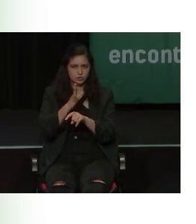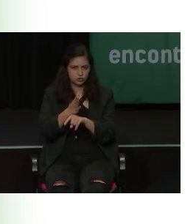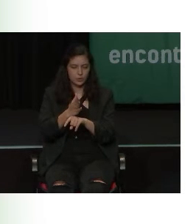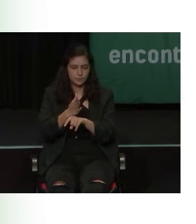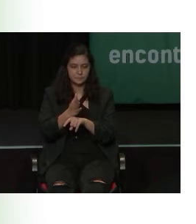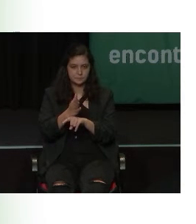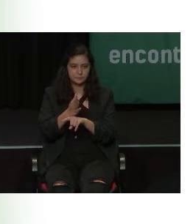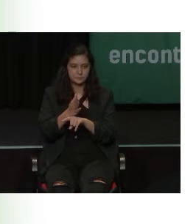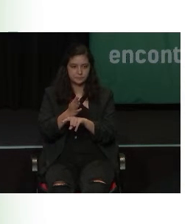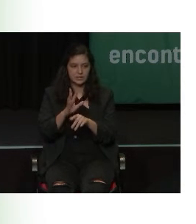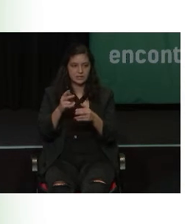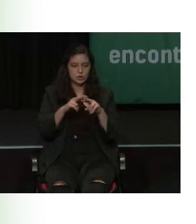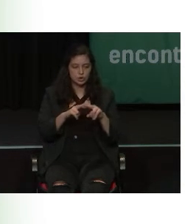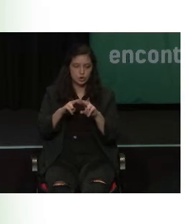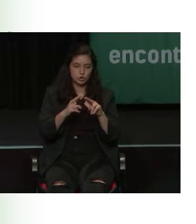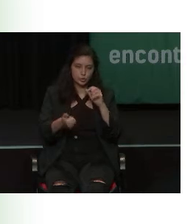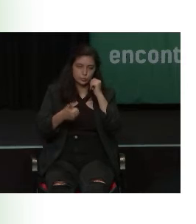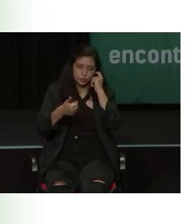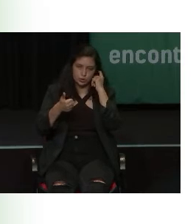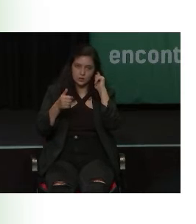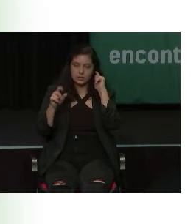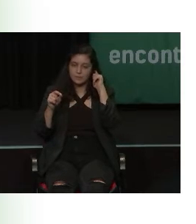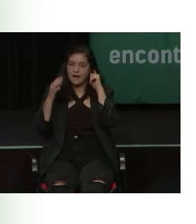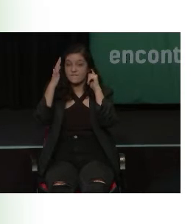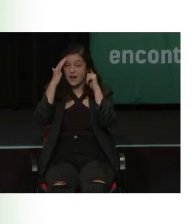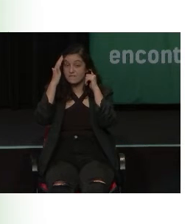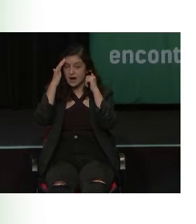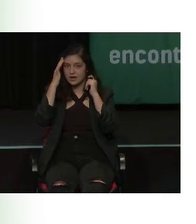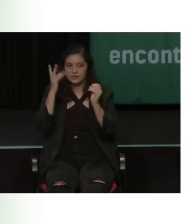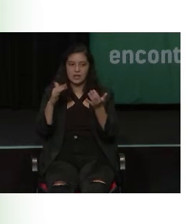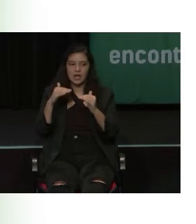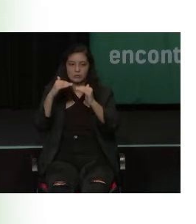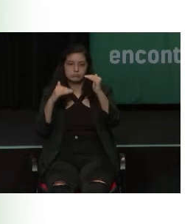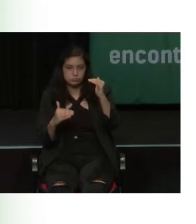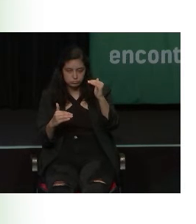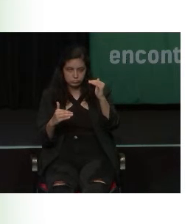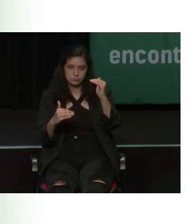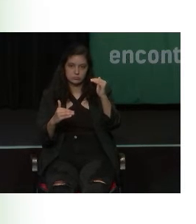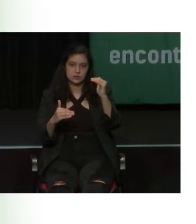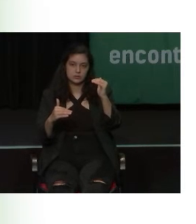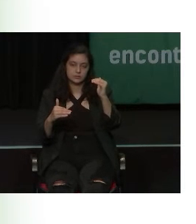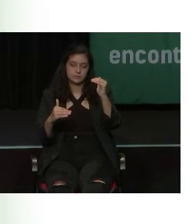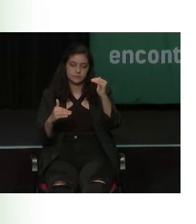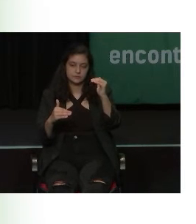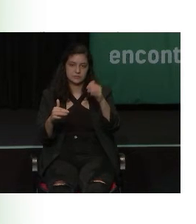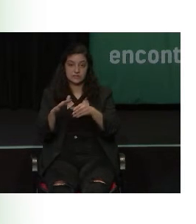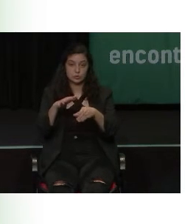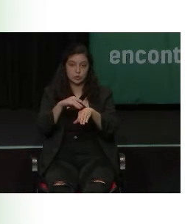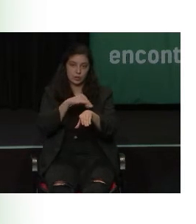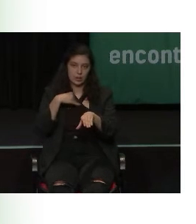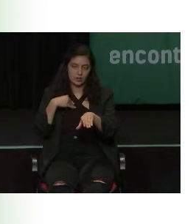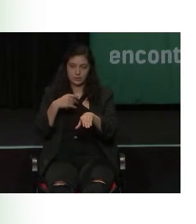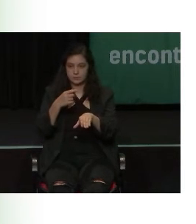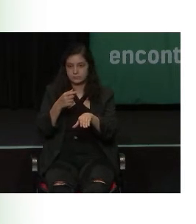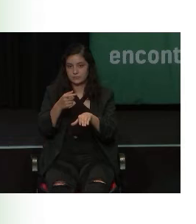said questões de before melhorar o in diagnóstico, order to improve quer à diagnosis previsão and de to also descompensação forecast da the situação compensation clínica of the a